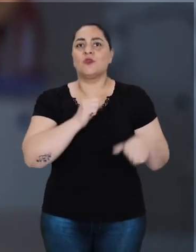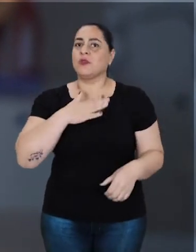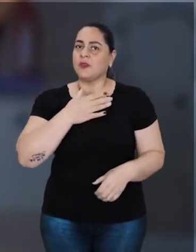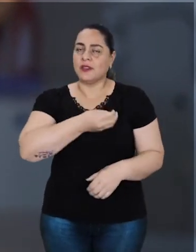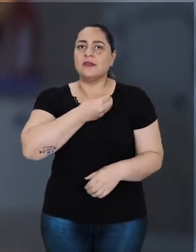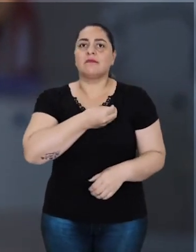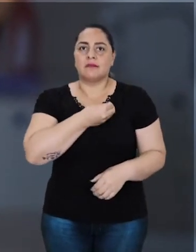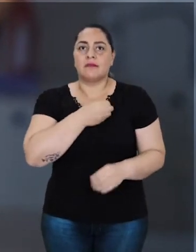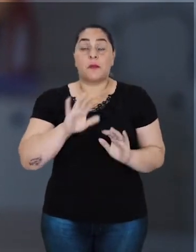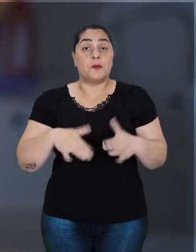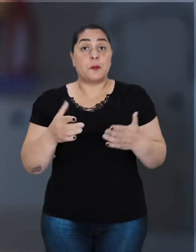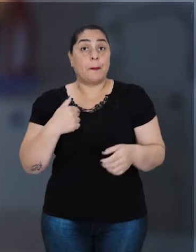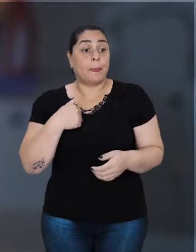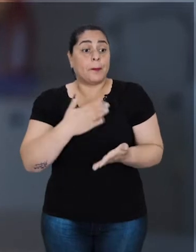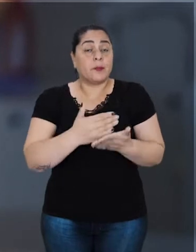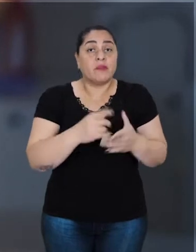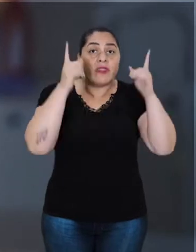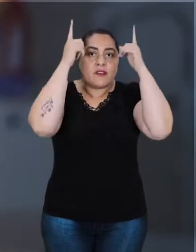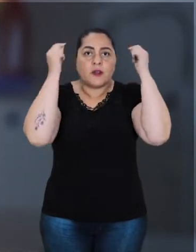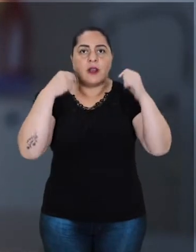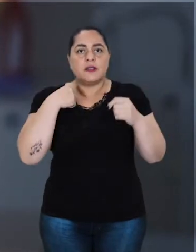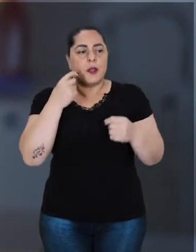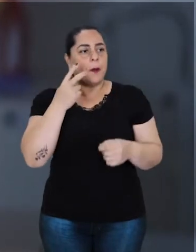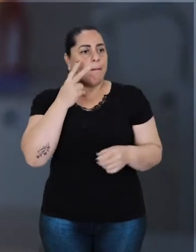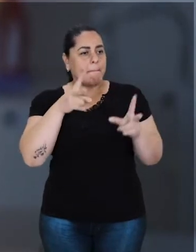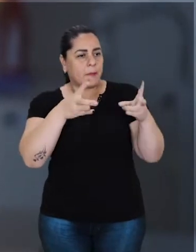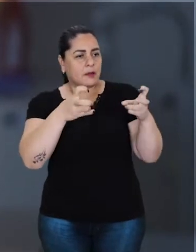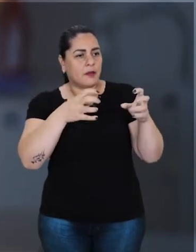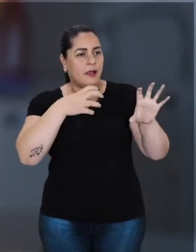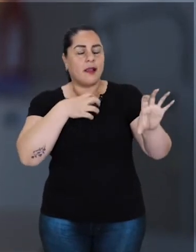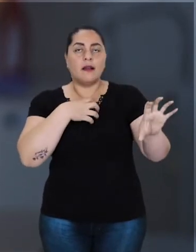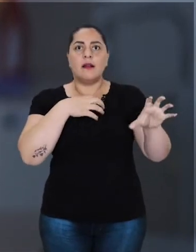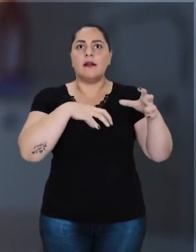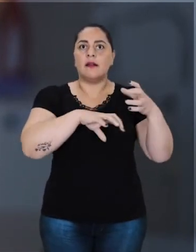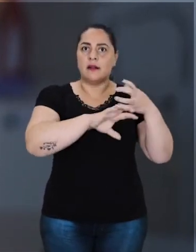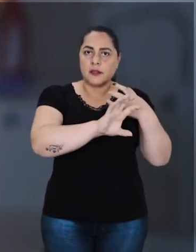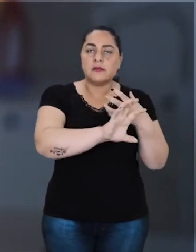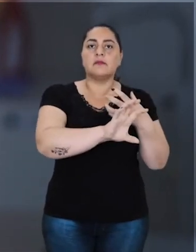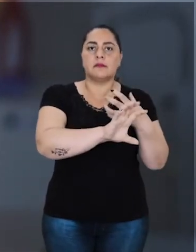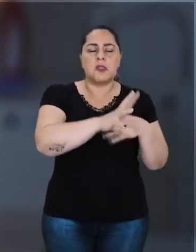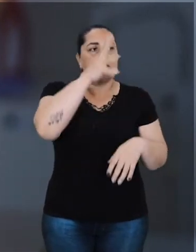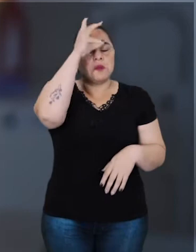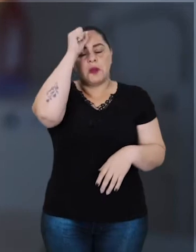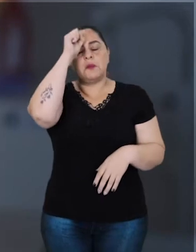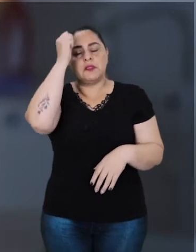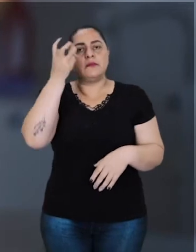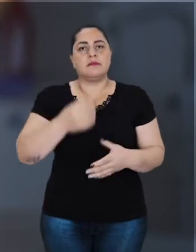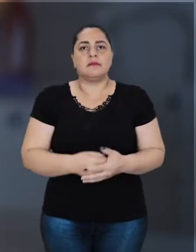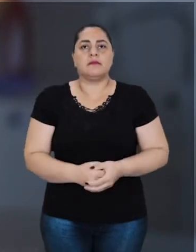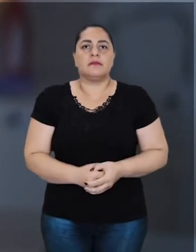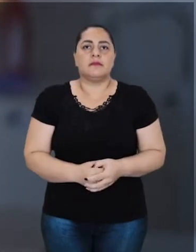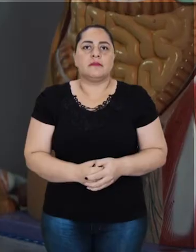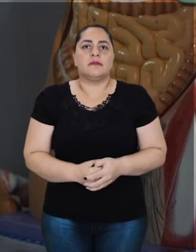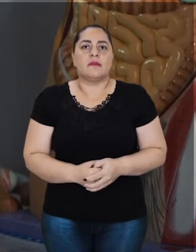vida. A partir da enfermagem, eu pude olhar o ser humano com outros olhos, assim, e aprender muito mais a me colocar no